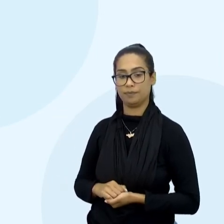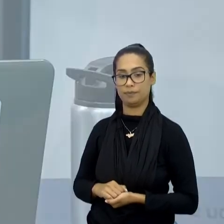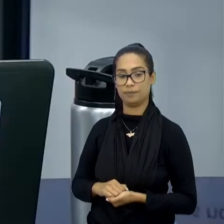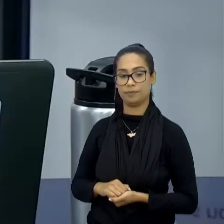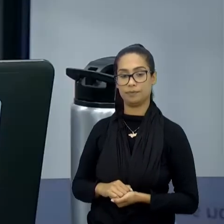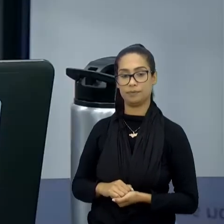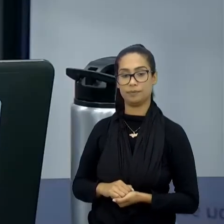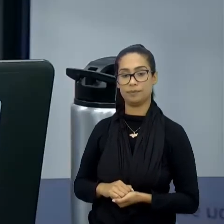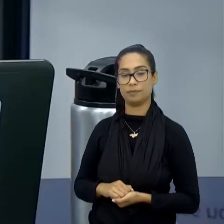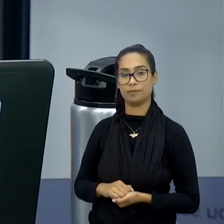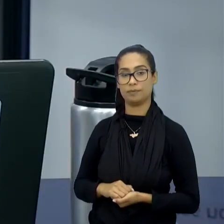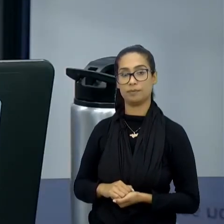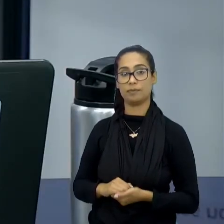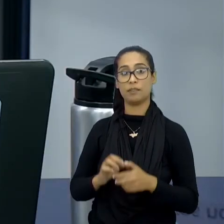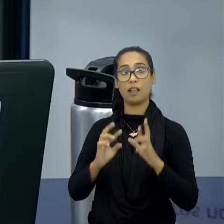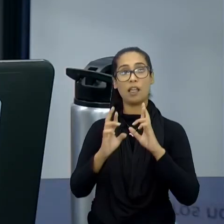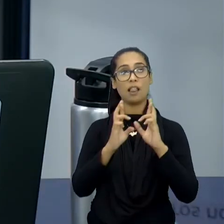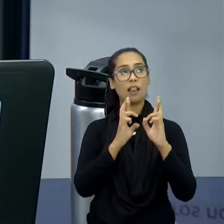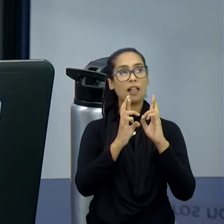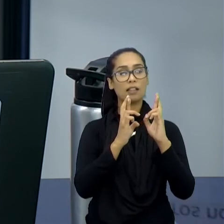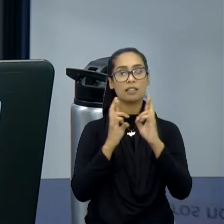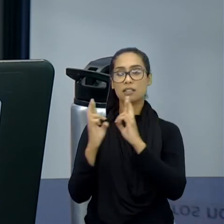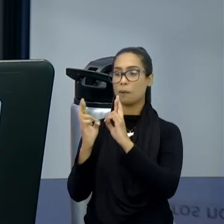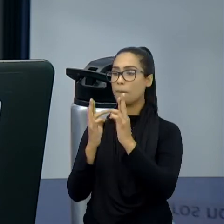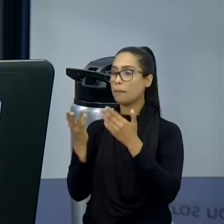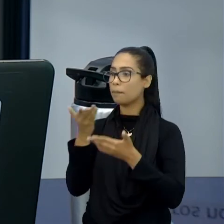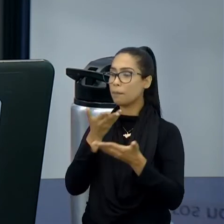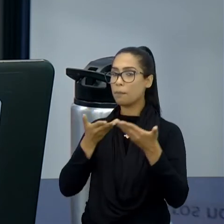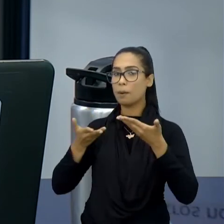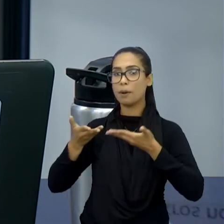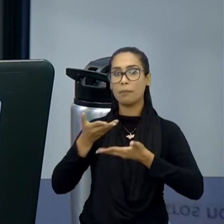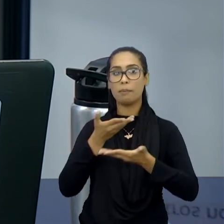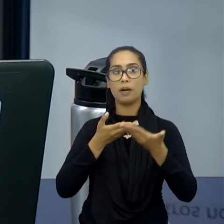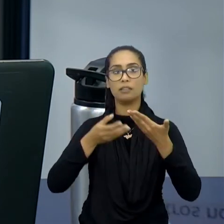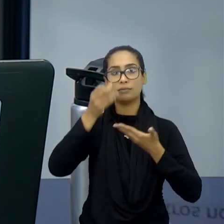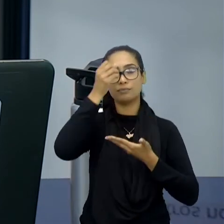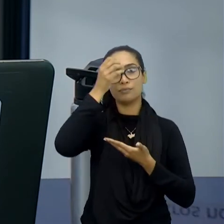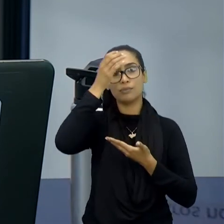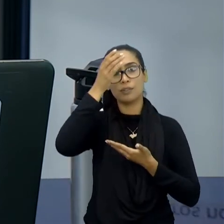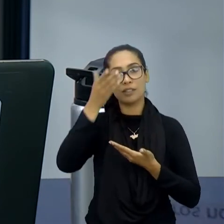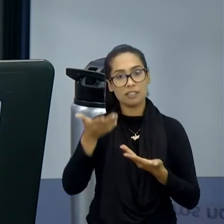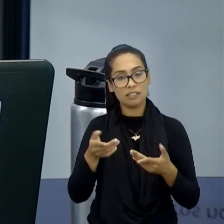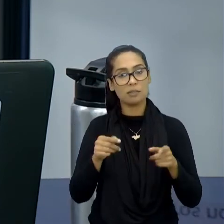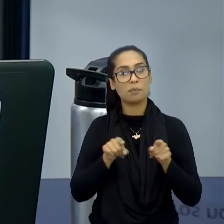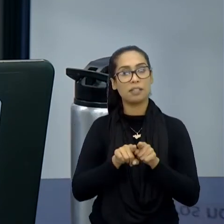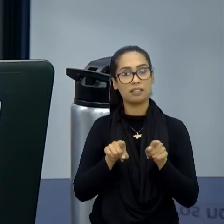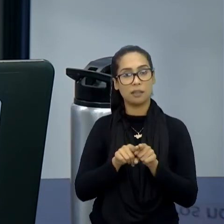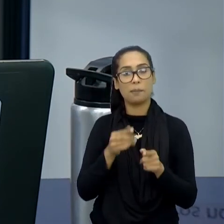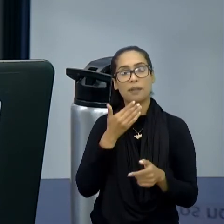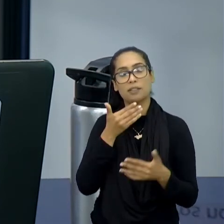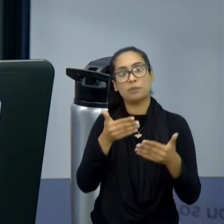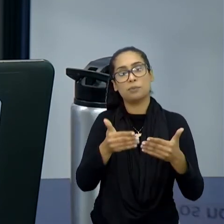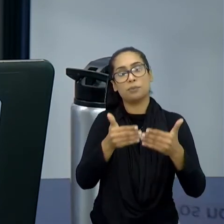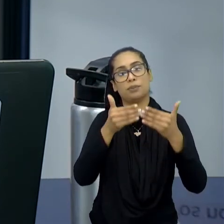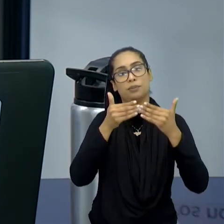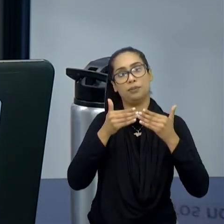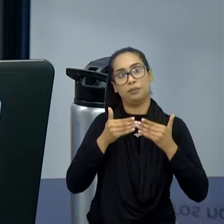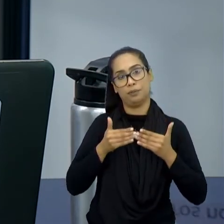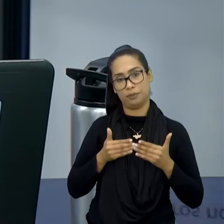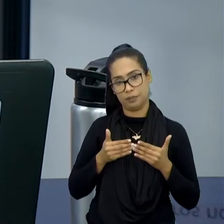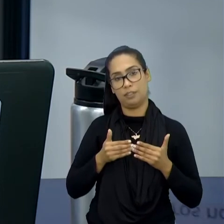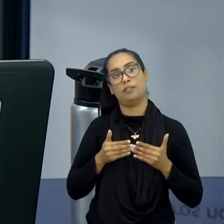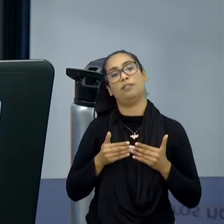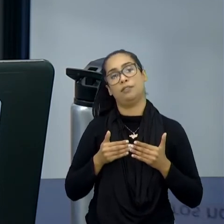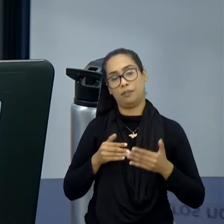pouco relacionarem os conhecimentos prévios que vocês já têm a respeito dessa questão, peço a gentileza de que façam registros